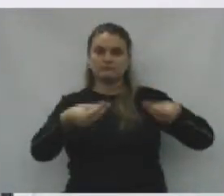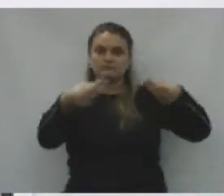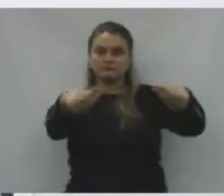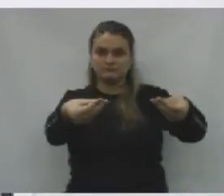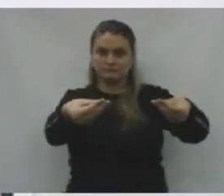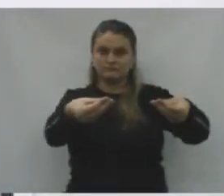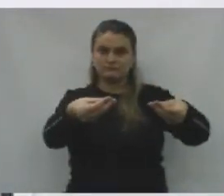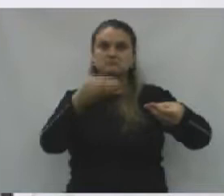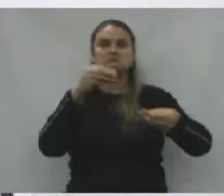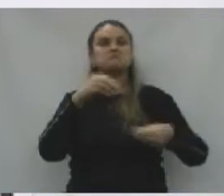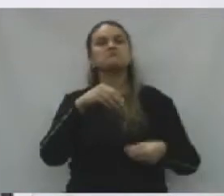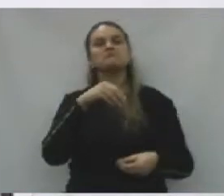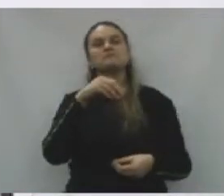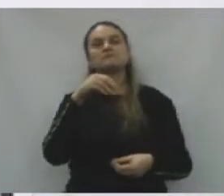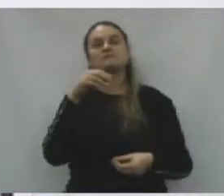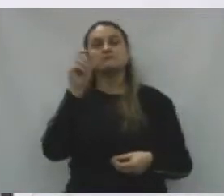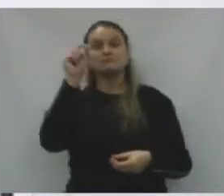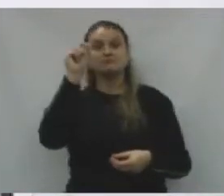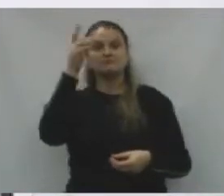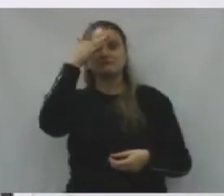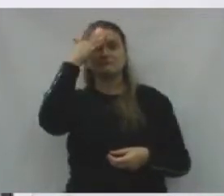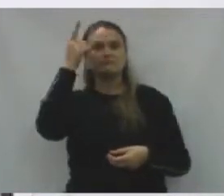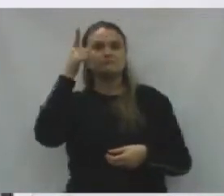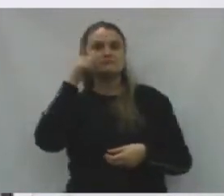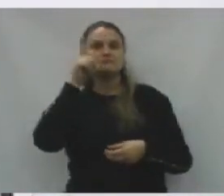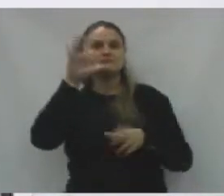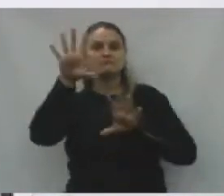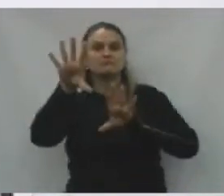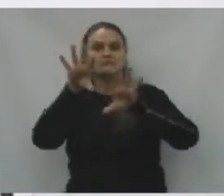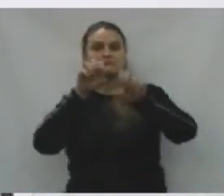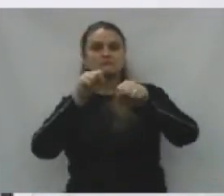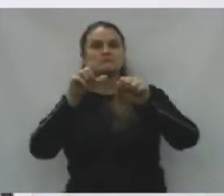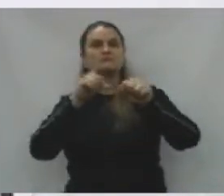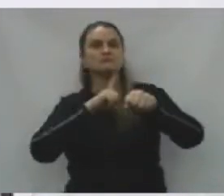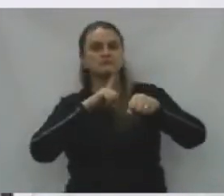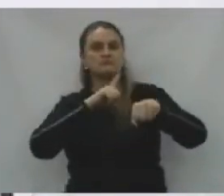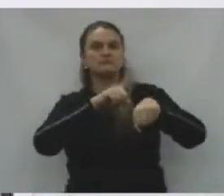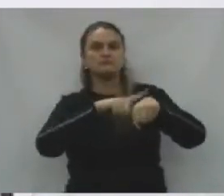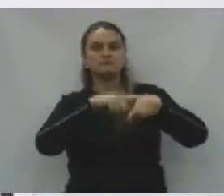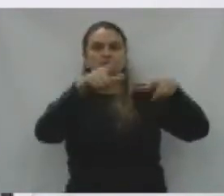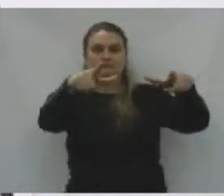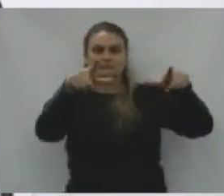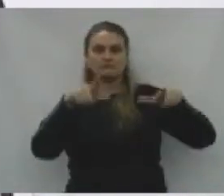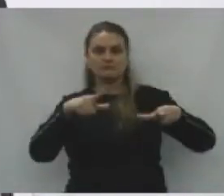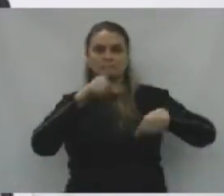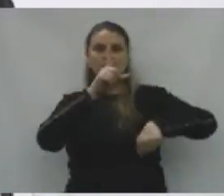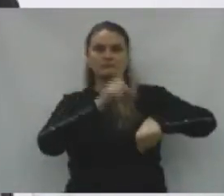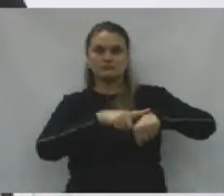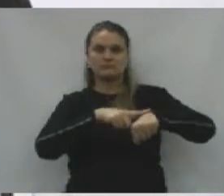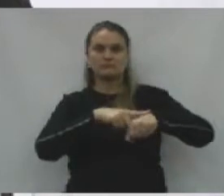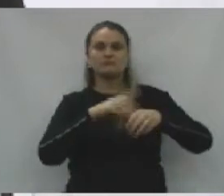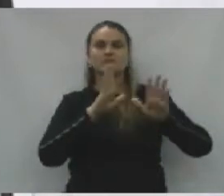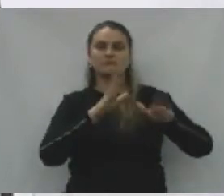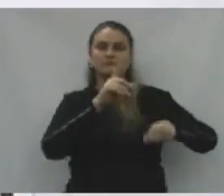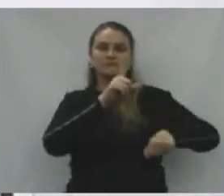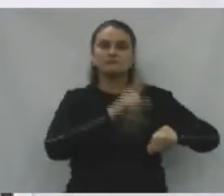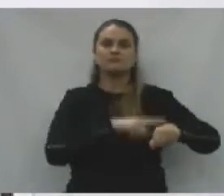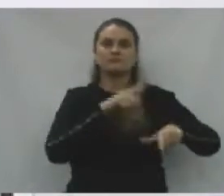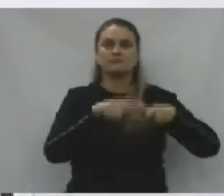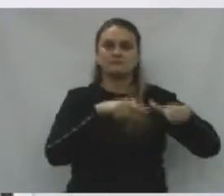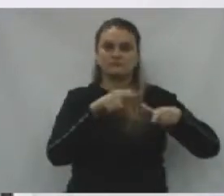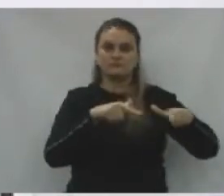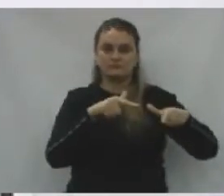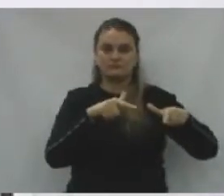seu acadêmico consegue sair do ato da sua colação de grau já com o diploma devidamente registrado para poder o exercício da sua